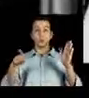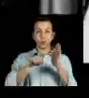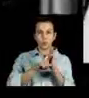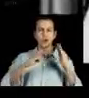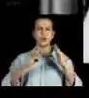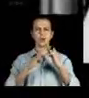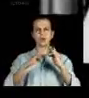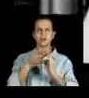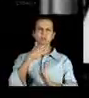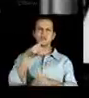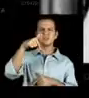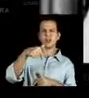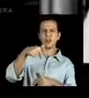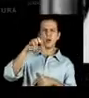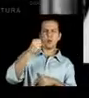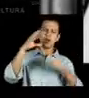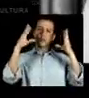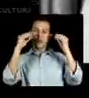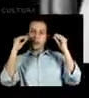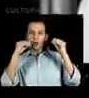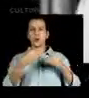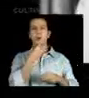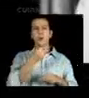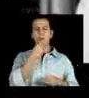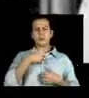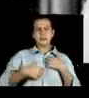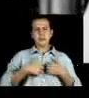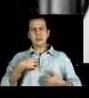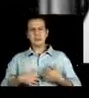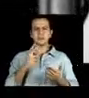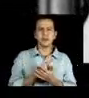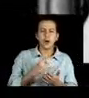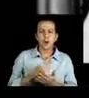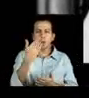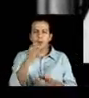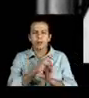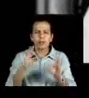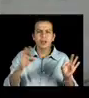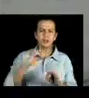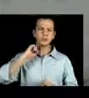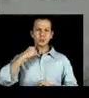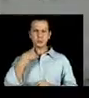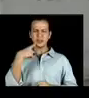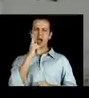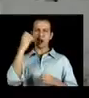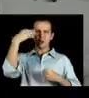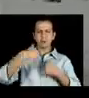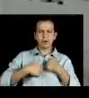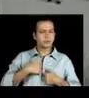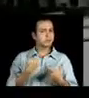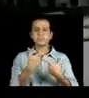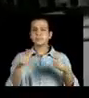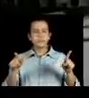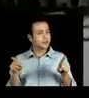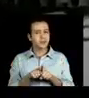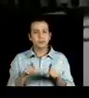nós chegamos em casa às 10, 8 horas da noite, 7 horas da noite, os meninos estão endiabrados porque não comeram bem, estão sujos, não tem